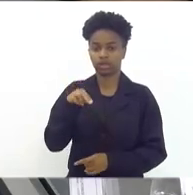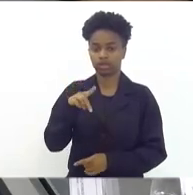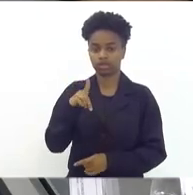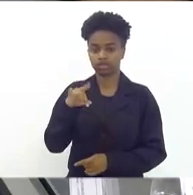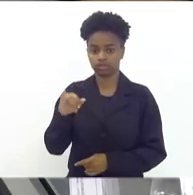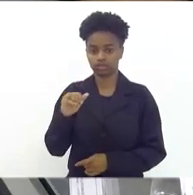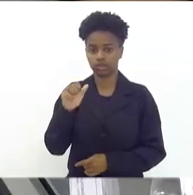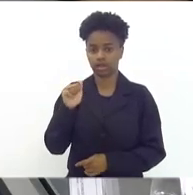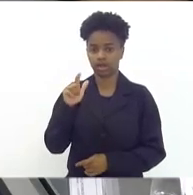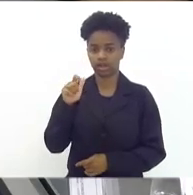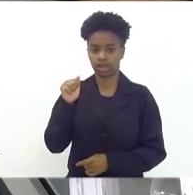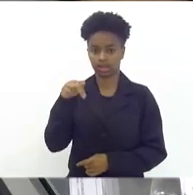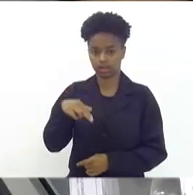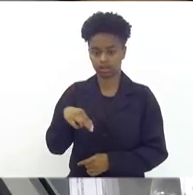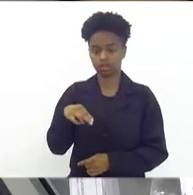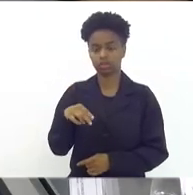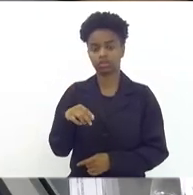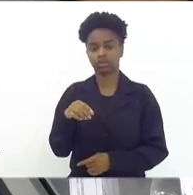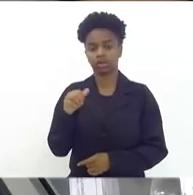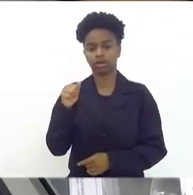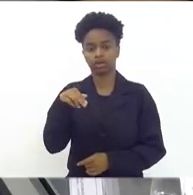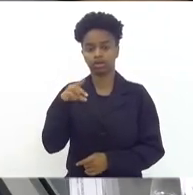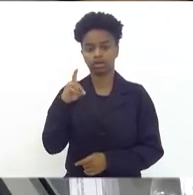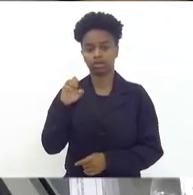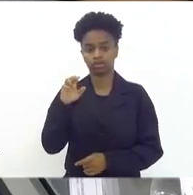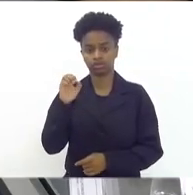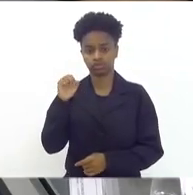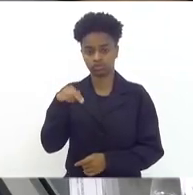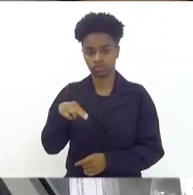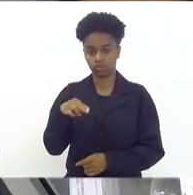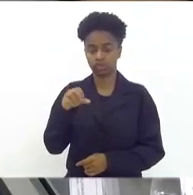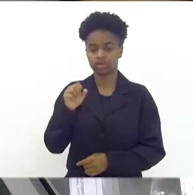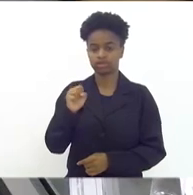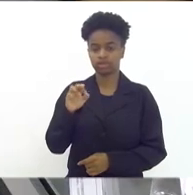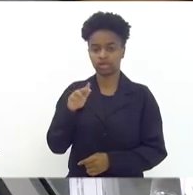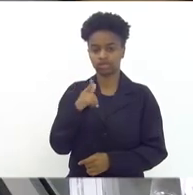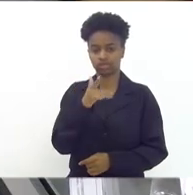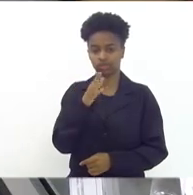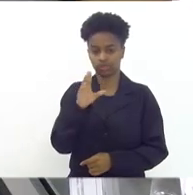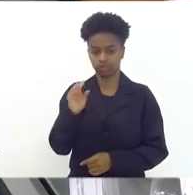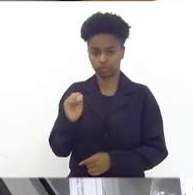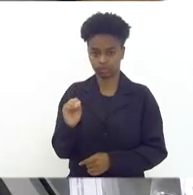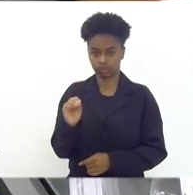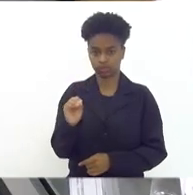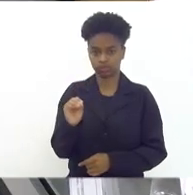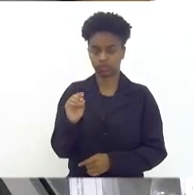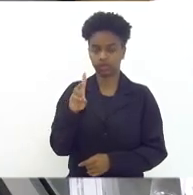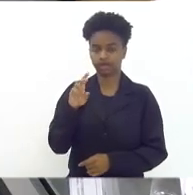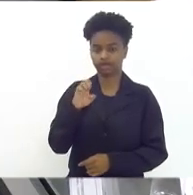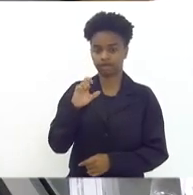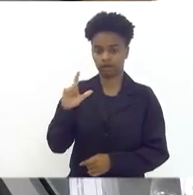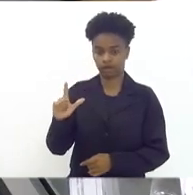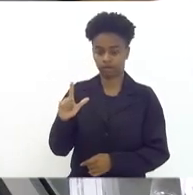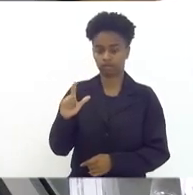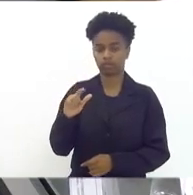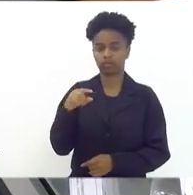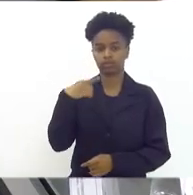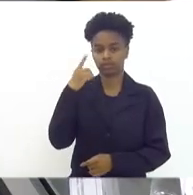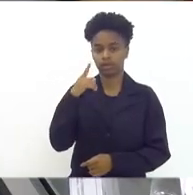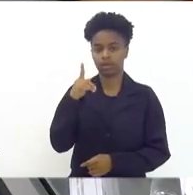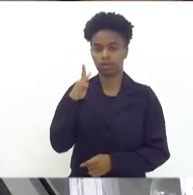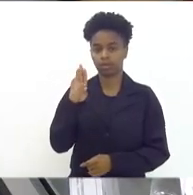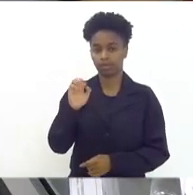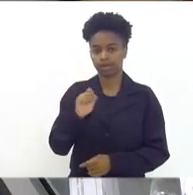Alan Lopes Deputado Anderson Moraes eu tô Serginho Deputado Valdo Ceasa Deputado